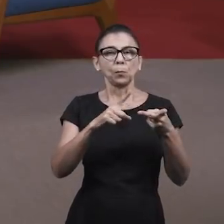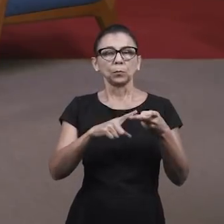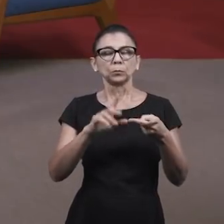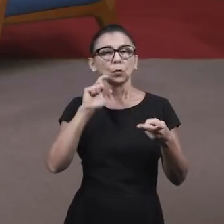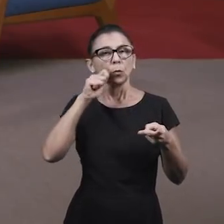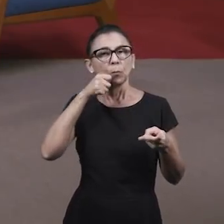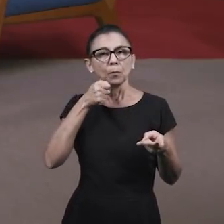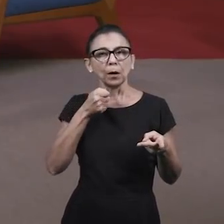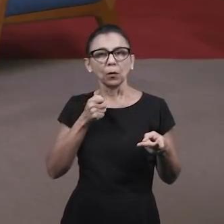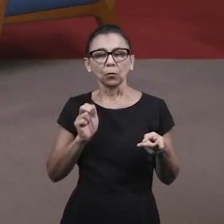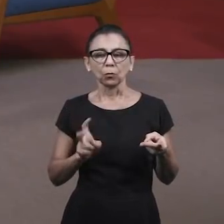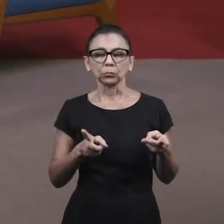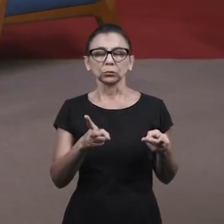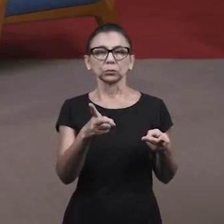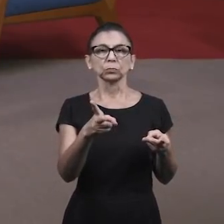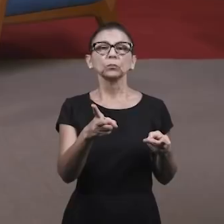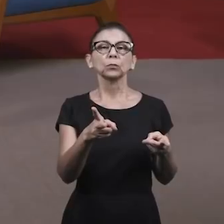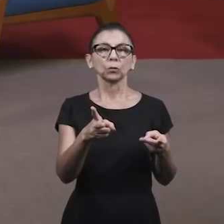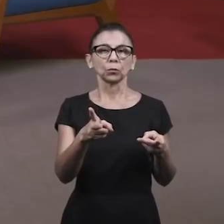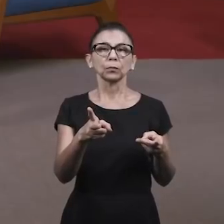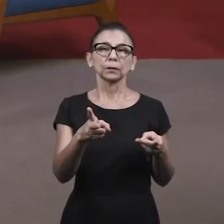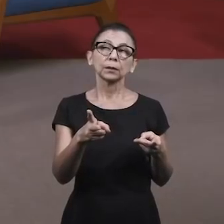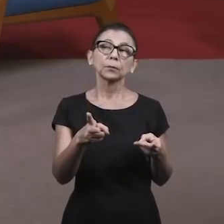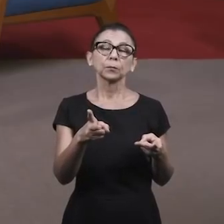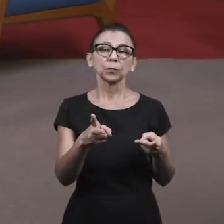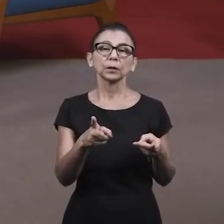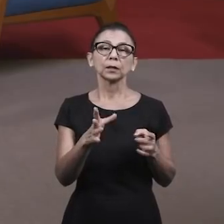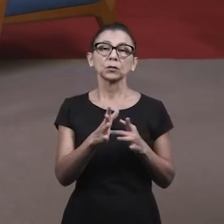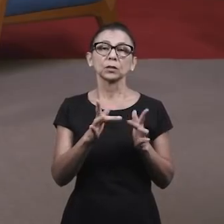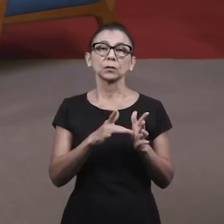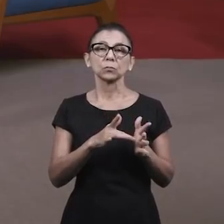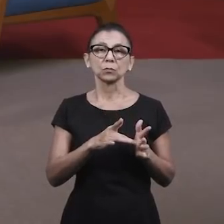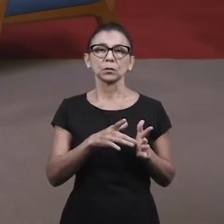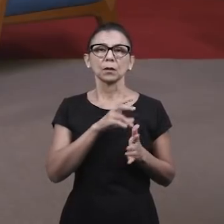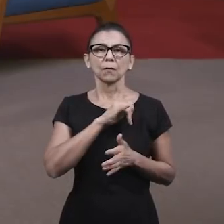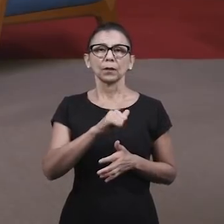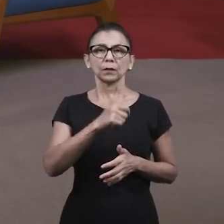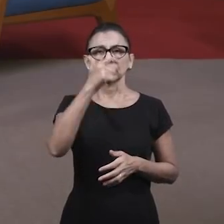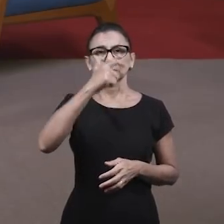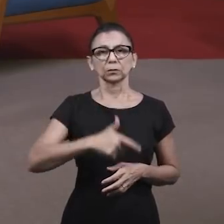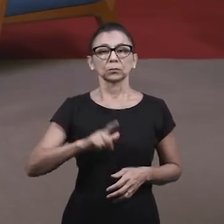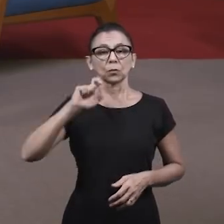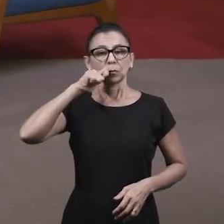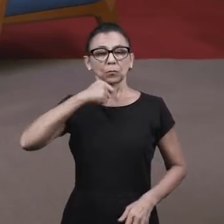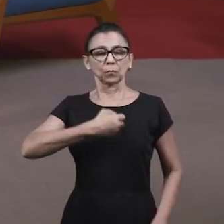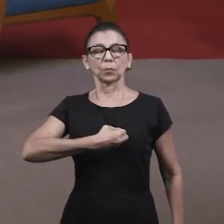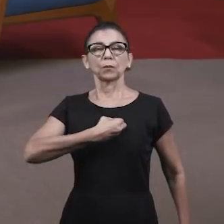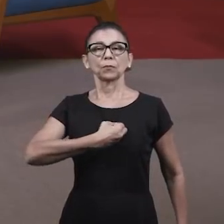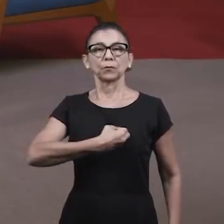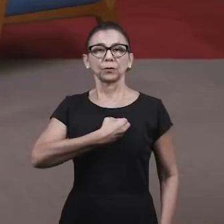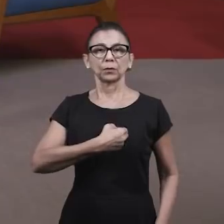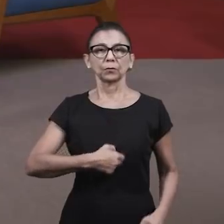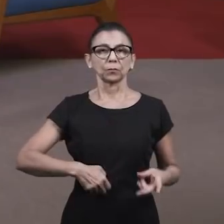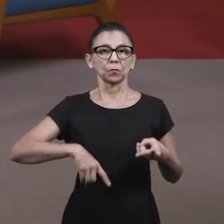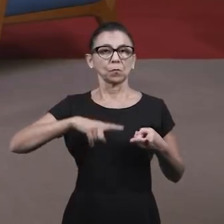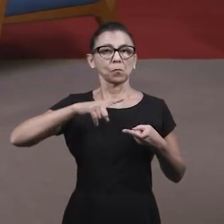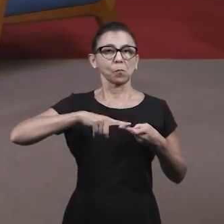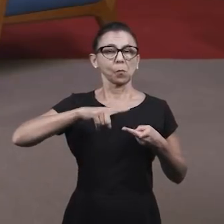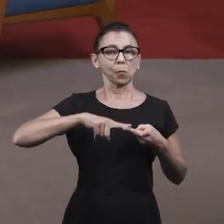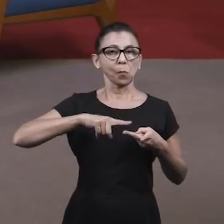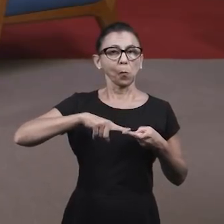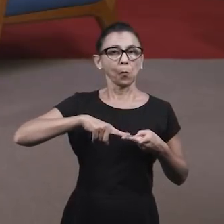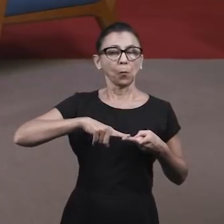mistério que é Jesus, quem está na comunhão do corpo. E só fazendo aqui uma rápida